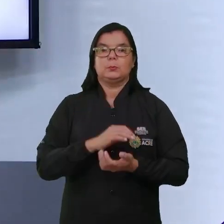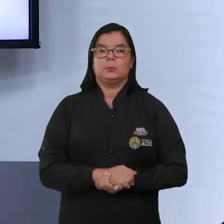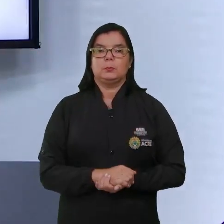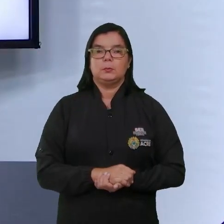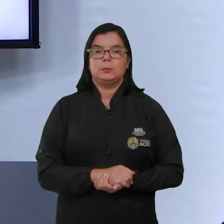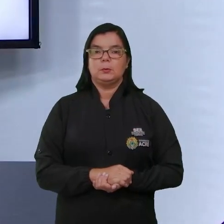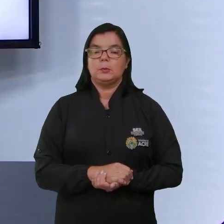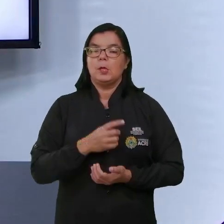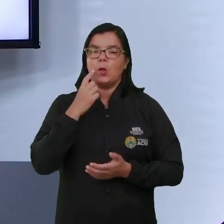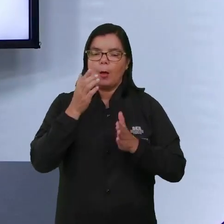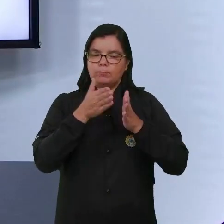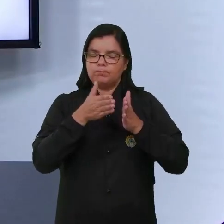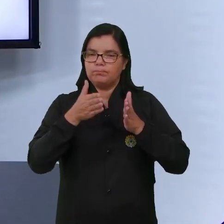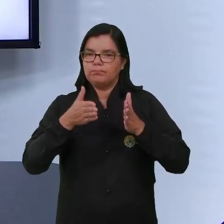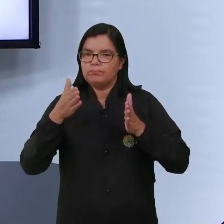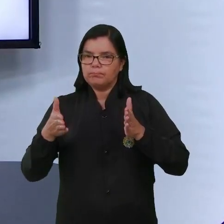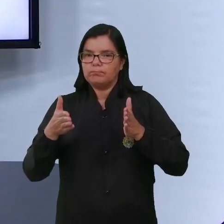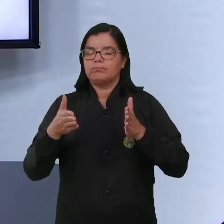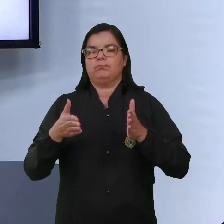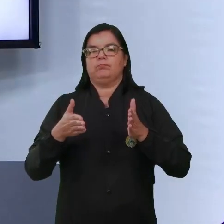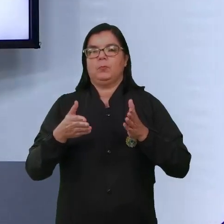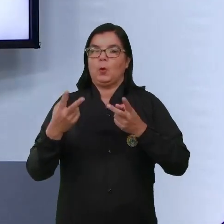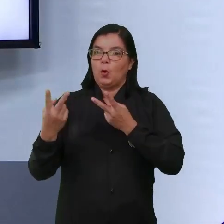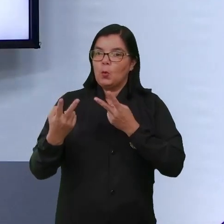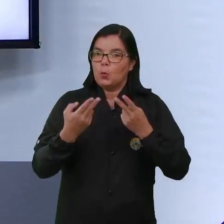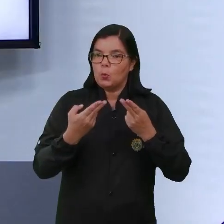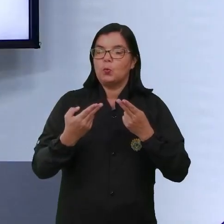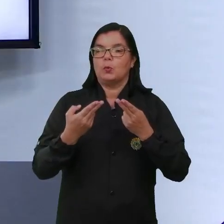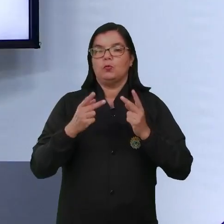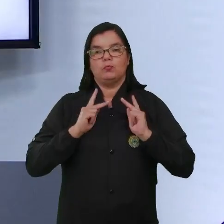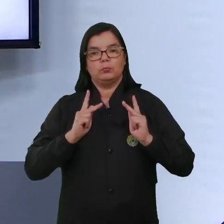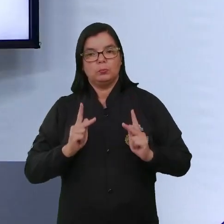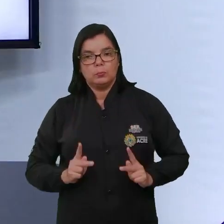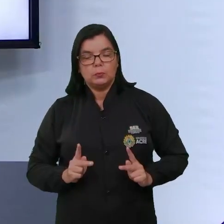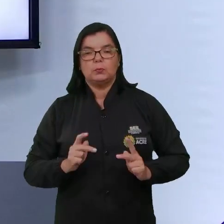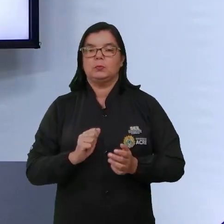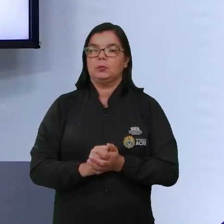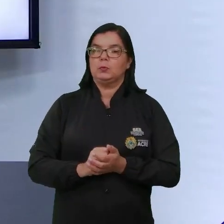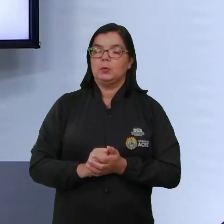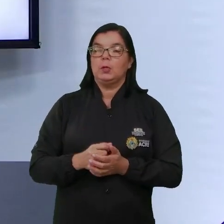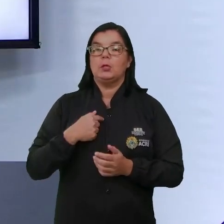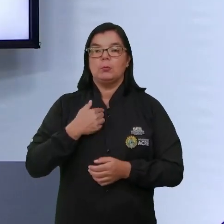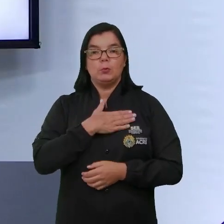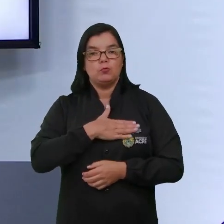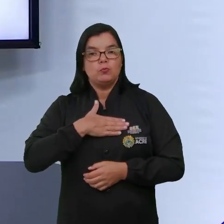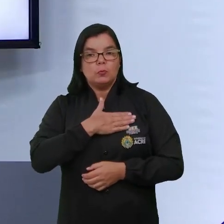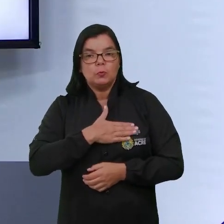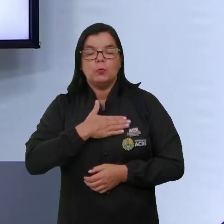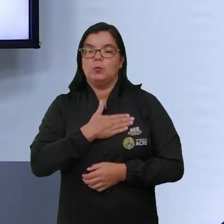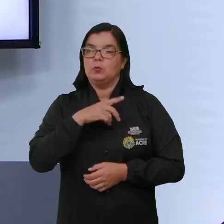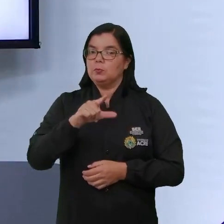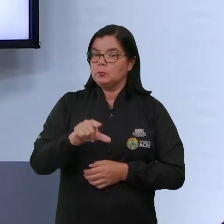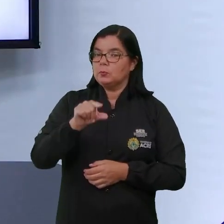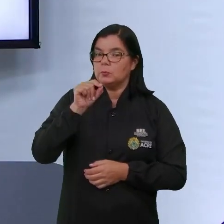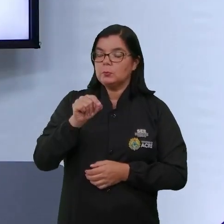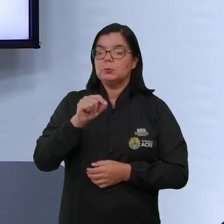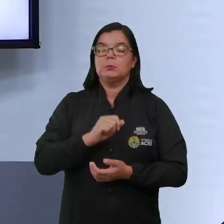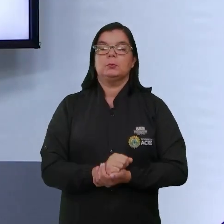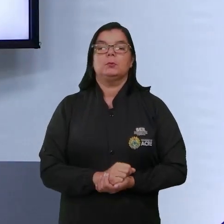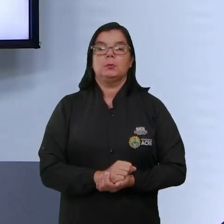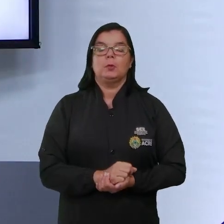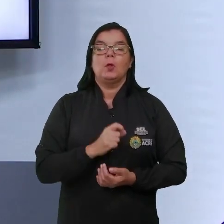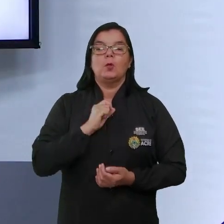da padronização, da uniformização de condutas, de gostos e de preferências, nós